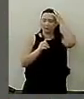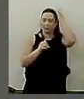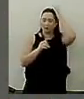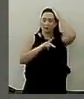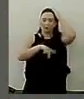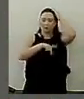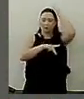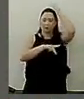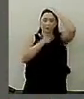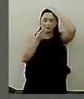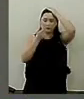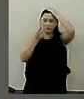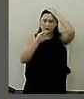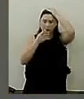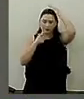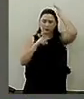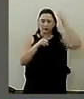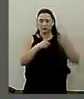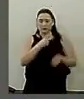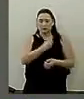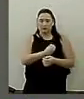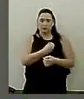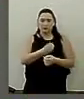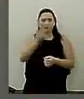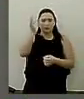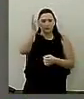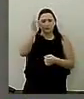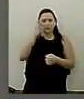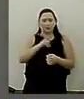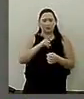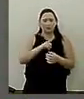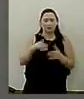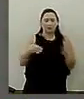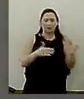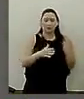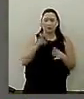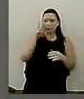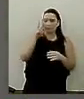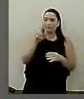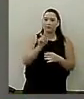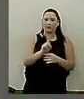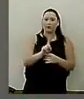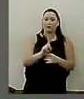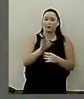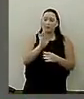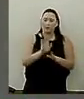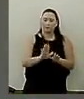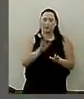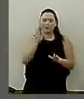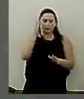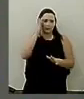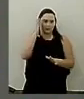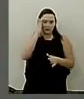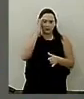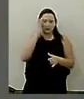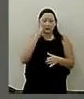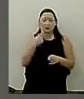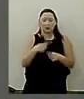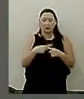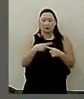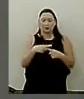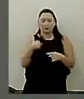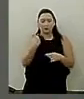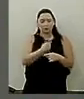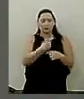diz que viver pela fé não é andar pelo que se vê, mas muito mais pelo que se sabe. E nós